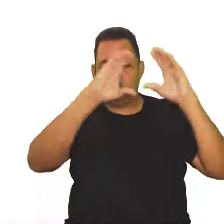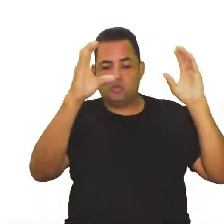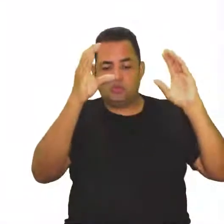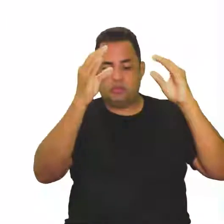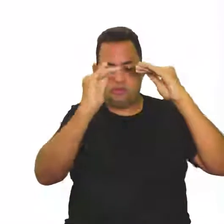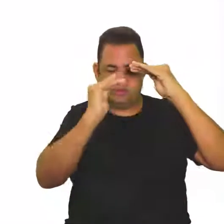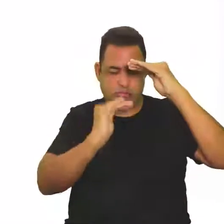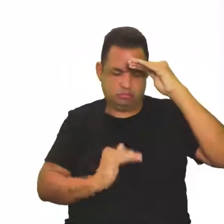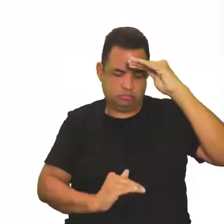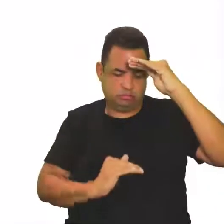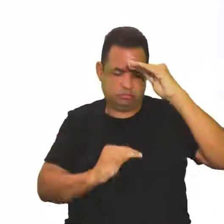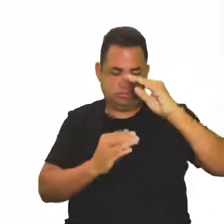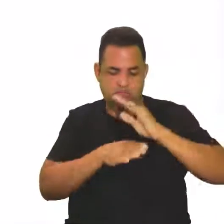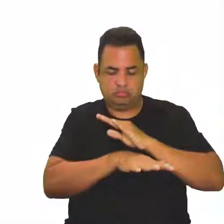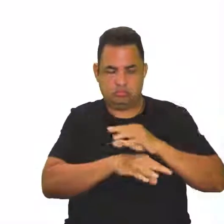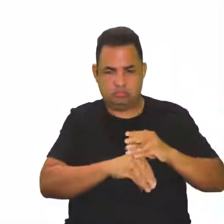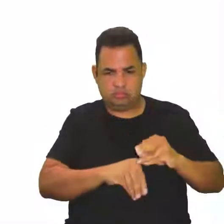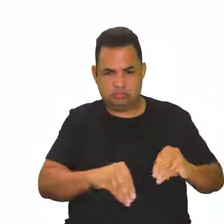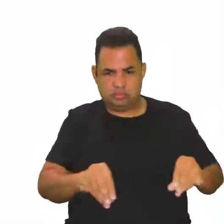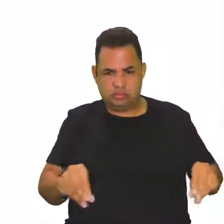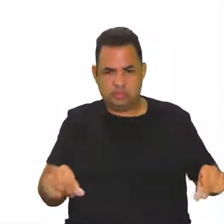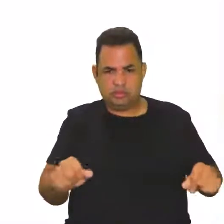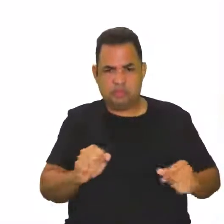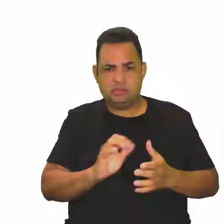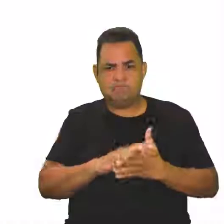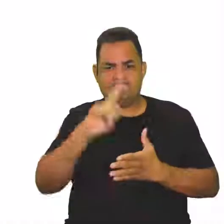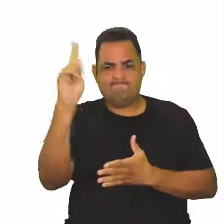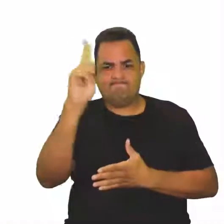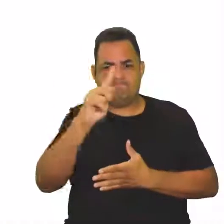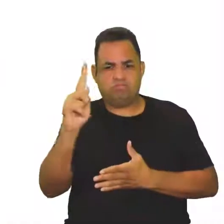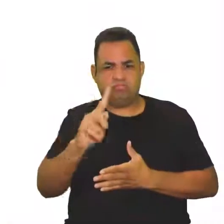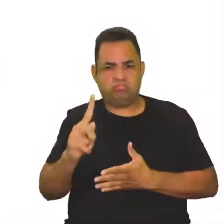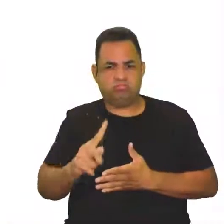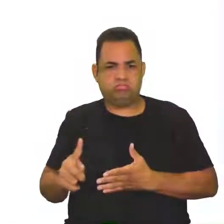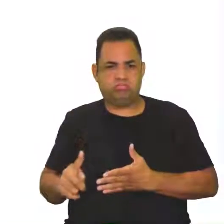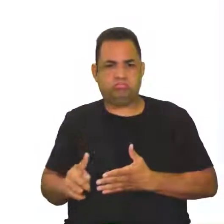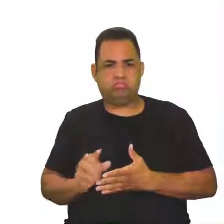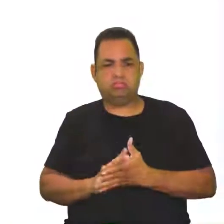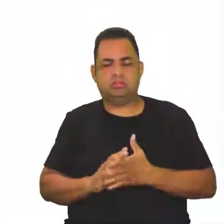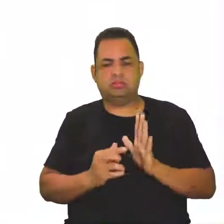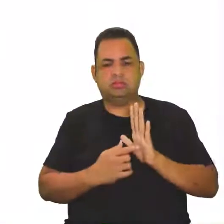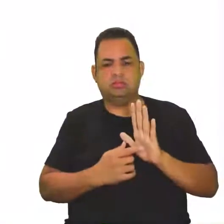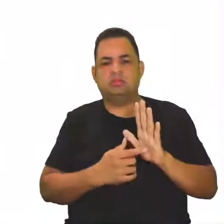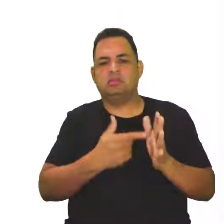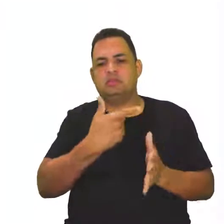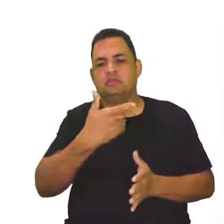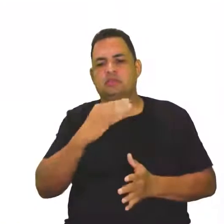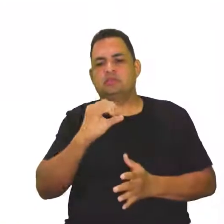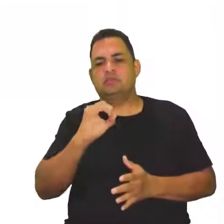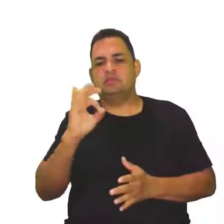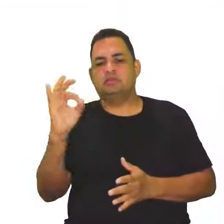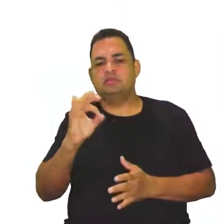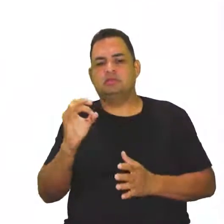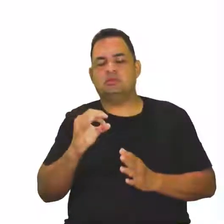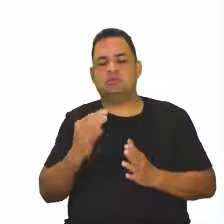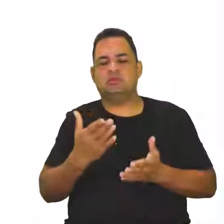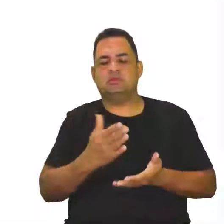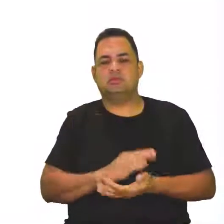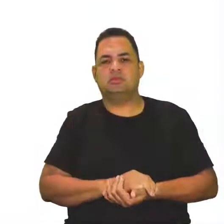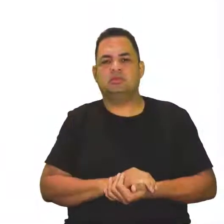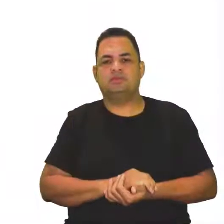Os chamados raios, que representam tipicamente 20% das descargas. Então, o que